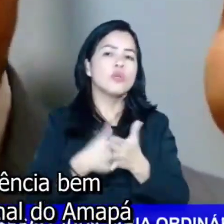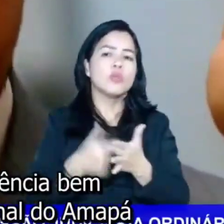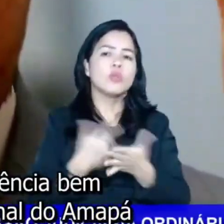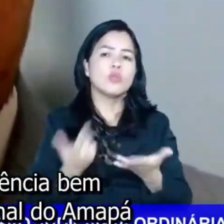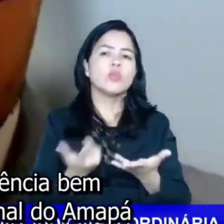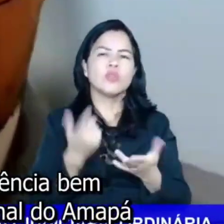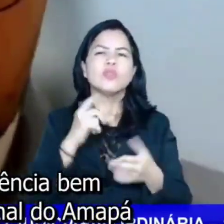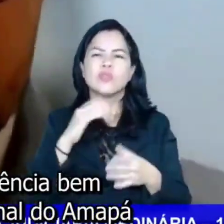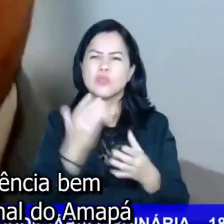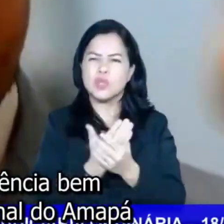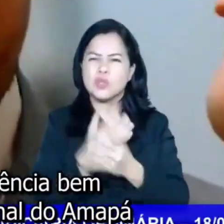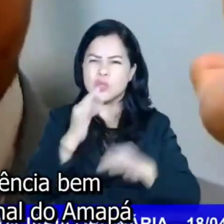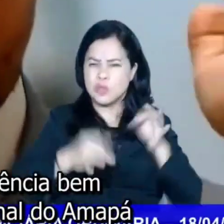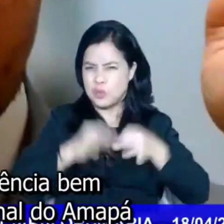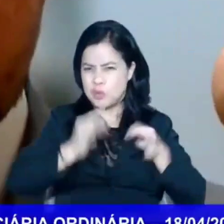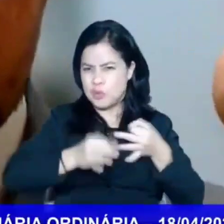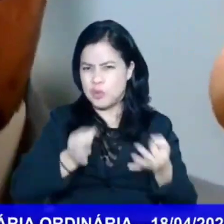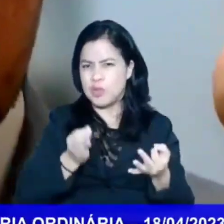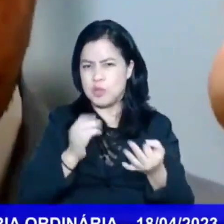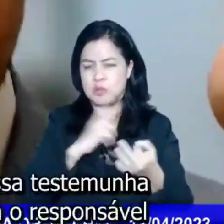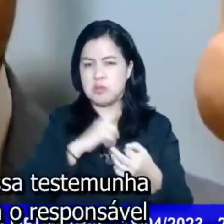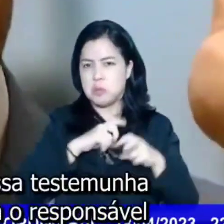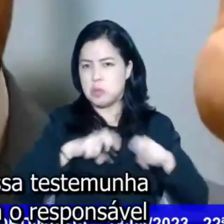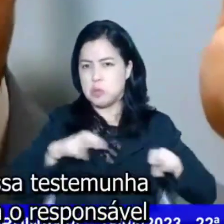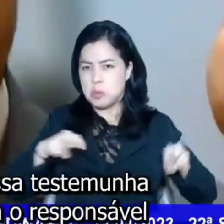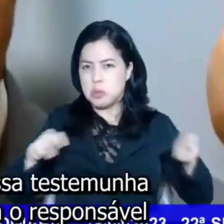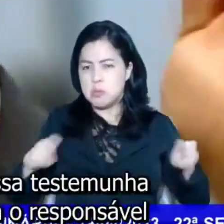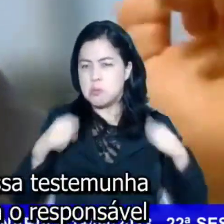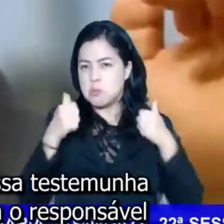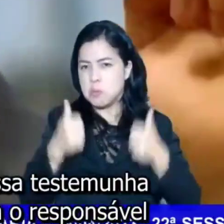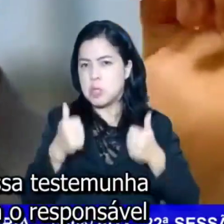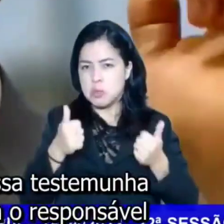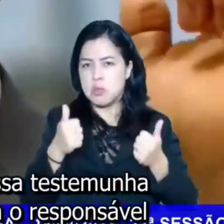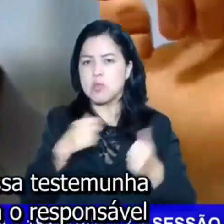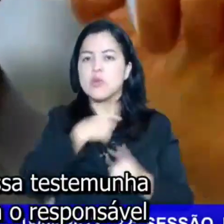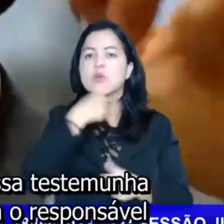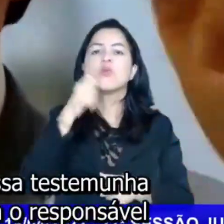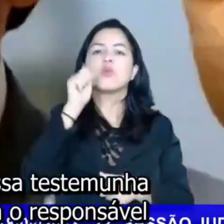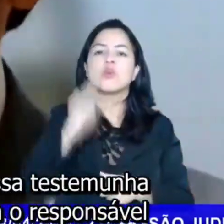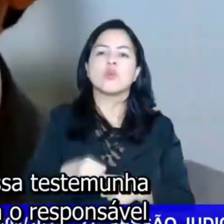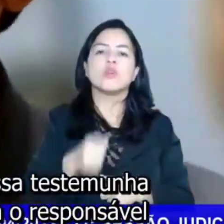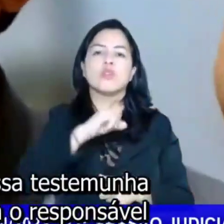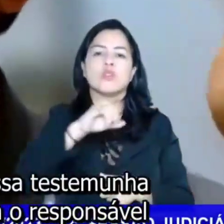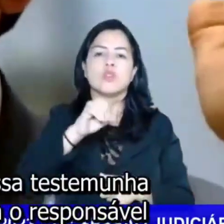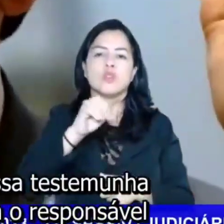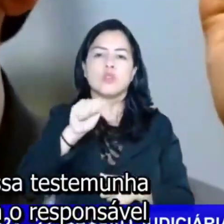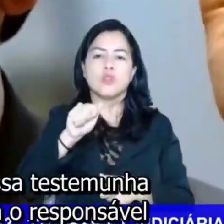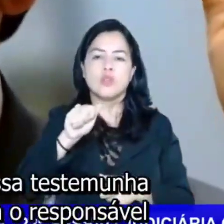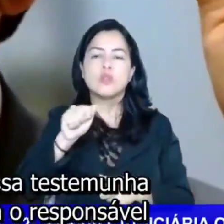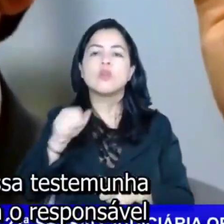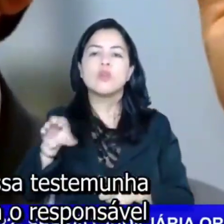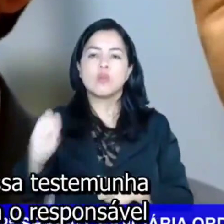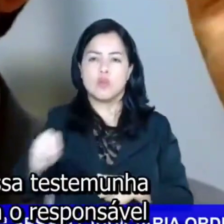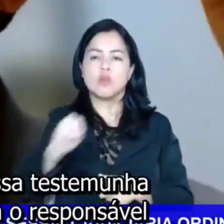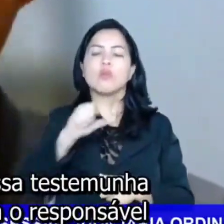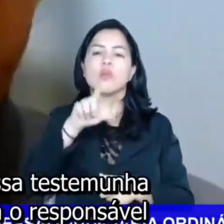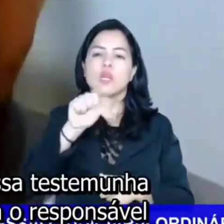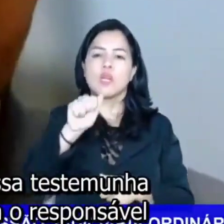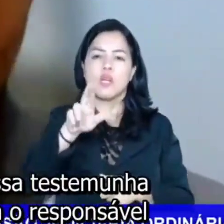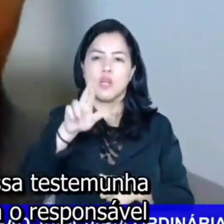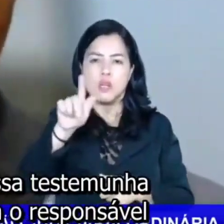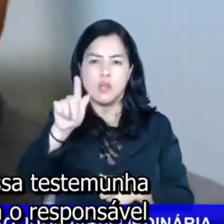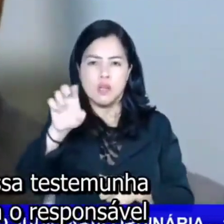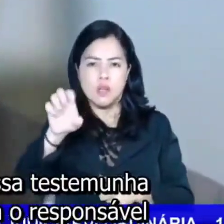bem conduzida pelo hoje presidente do Tribunal Regional do Amapá, o desembargador João Laje, quando questionada, a testemunha ela disse que,